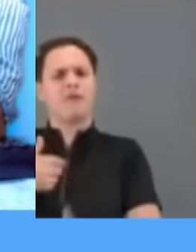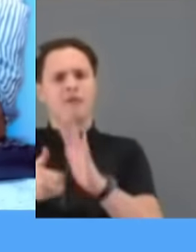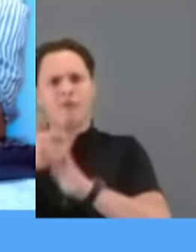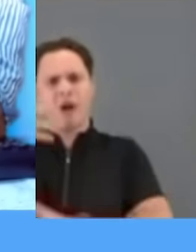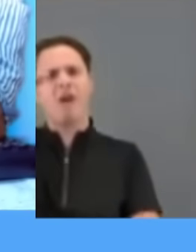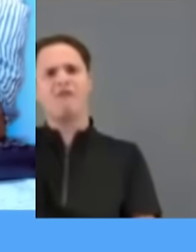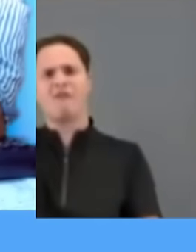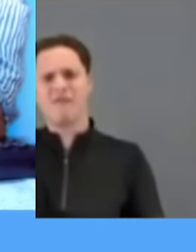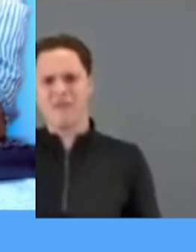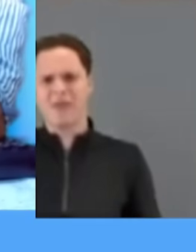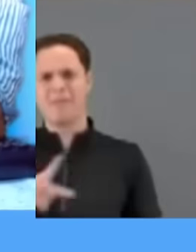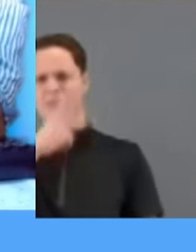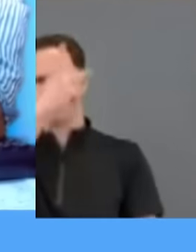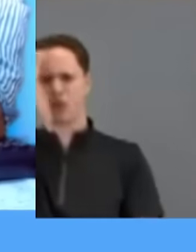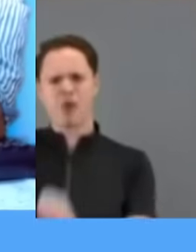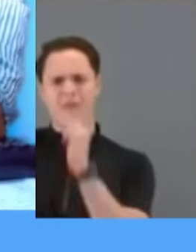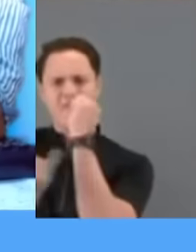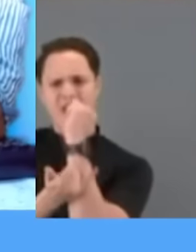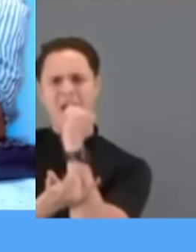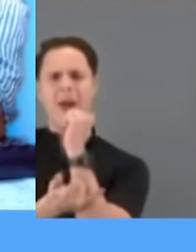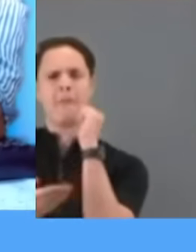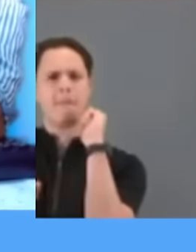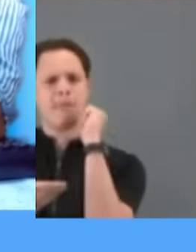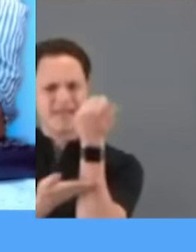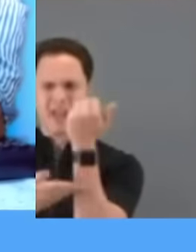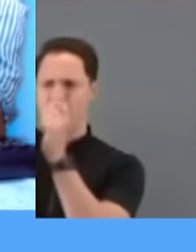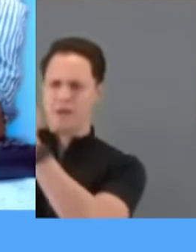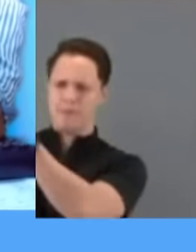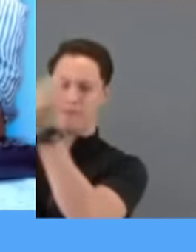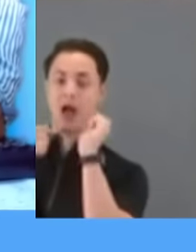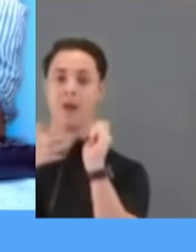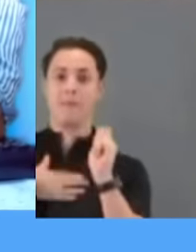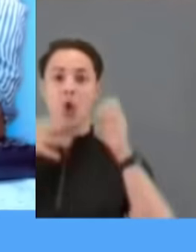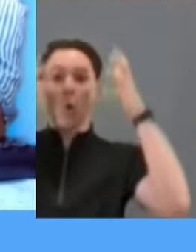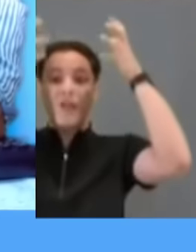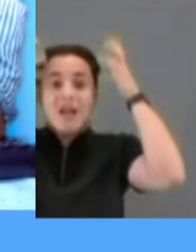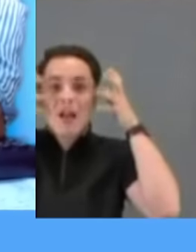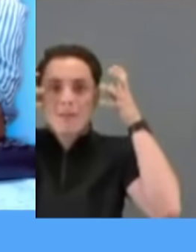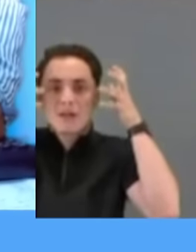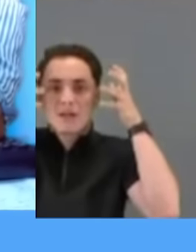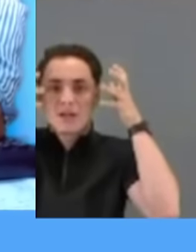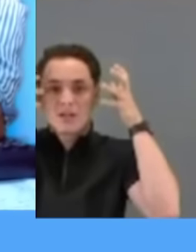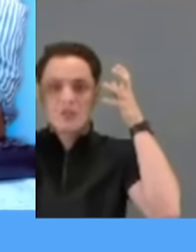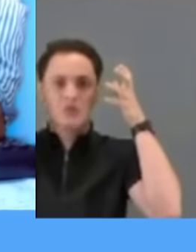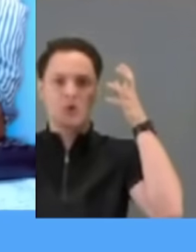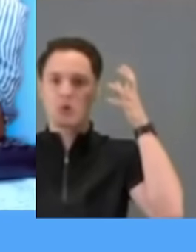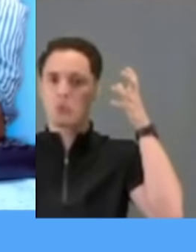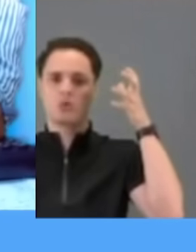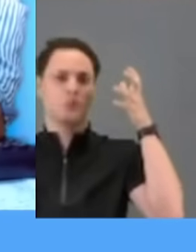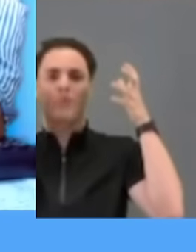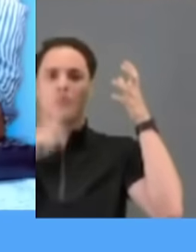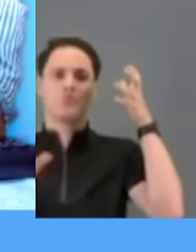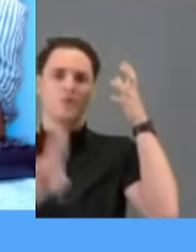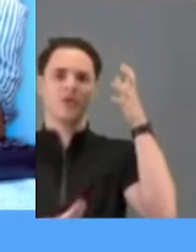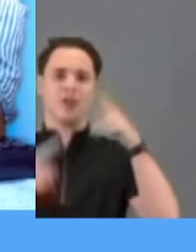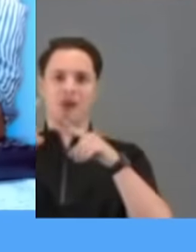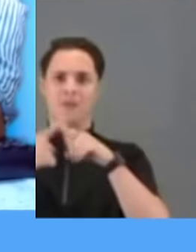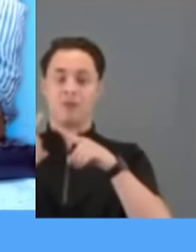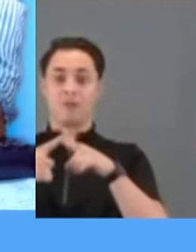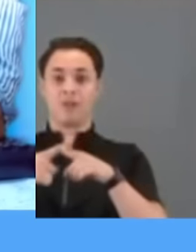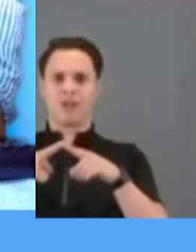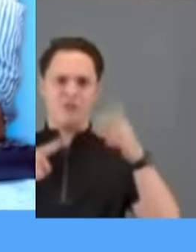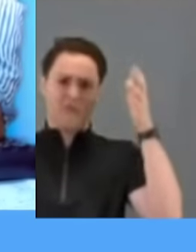um pedaço de pau. O meu capacete, que é o meu equipamento de segurança, hoje é inutilizável, inclusive um capacete